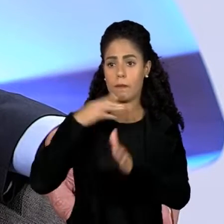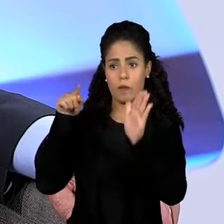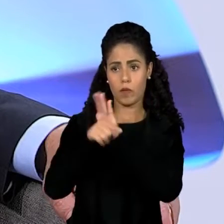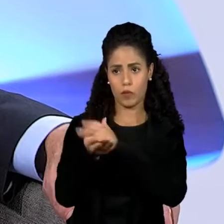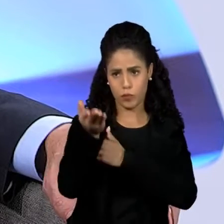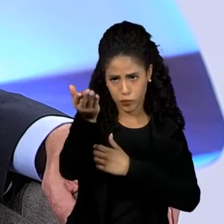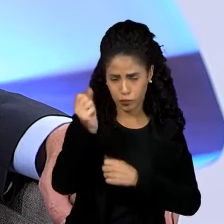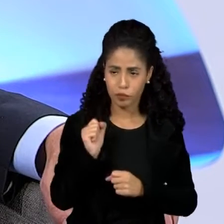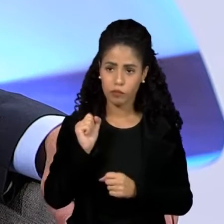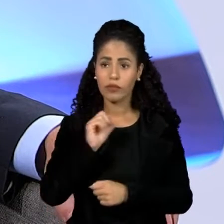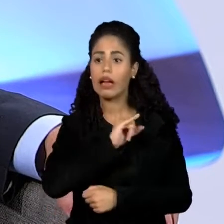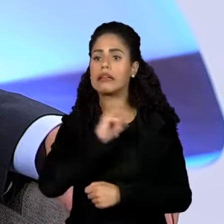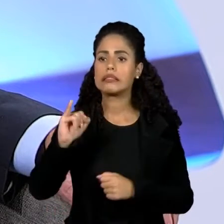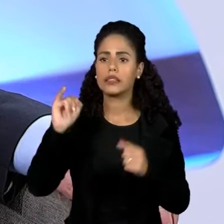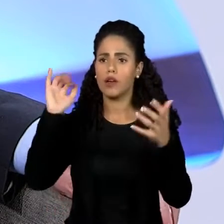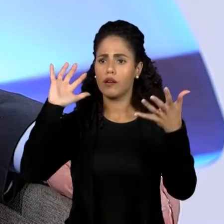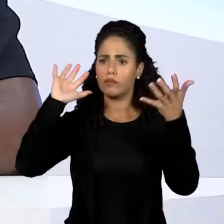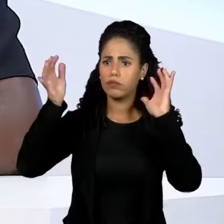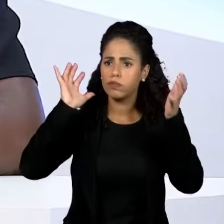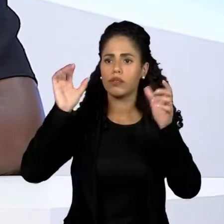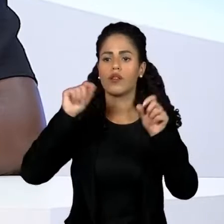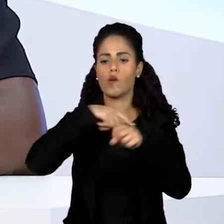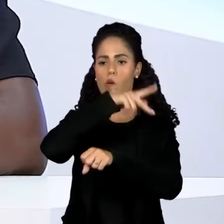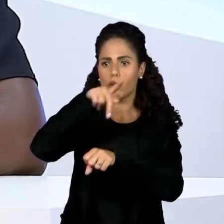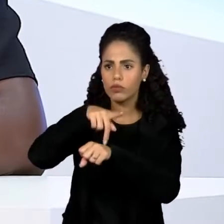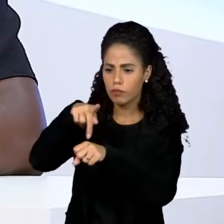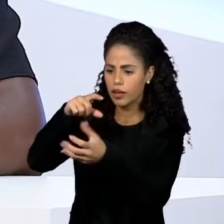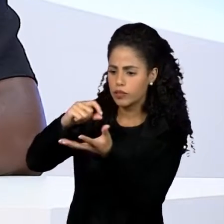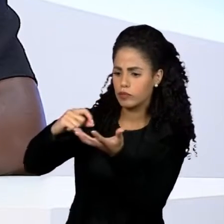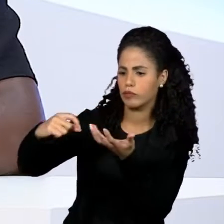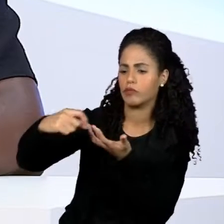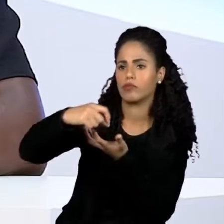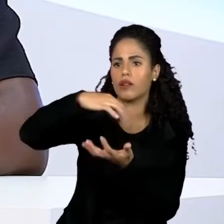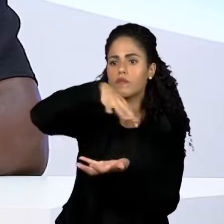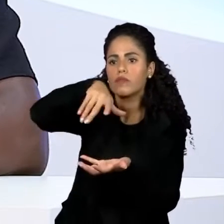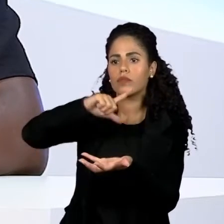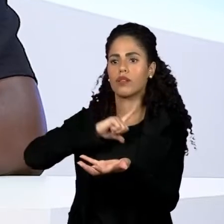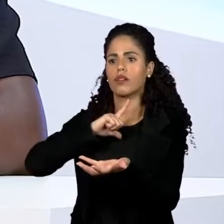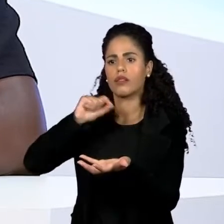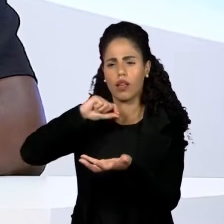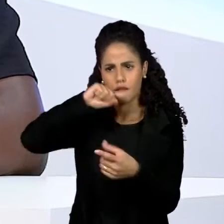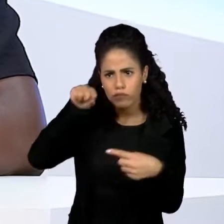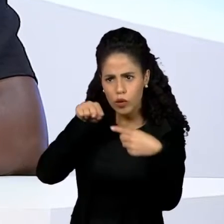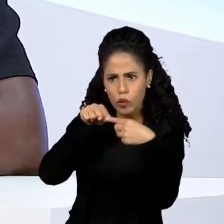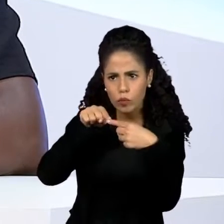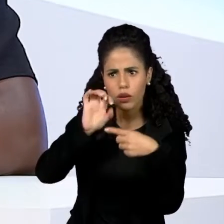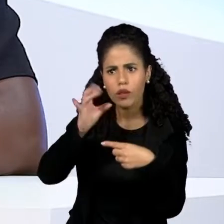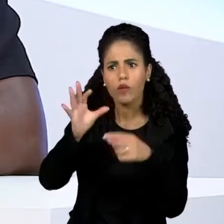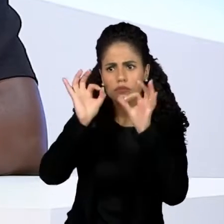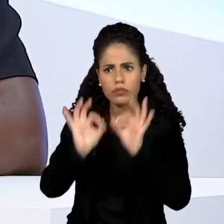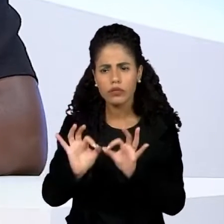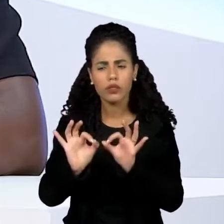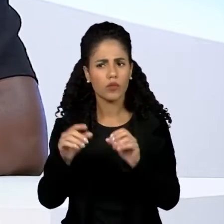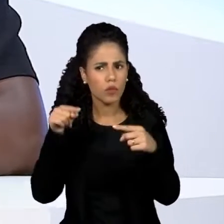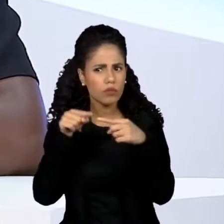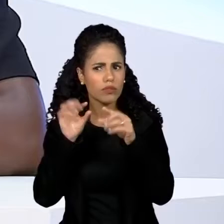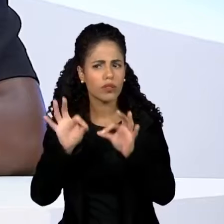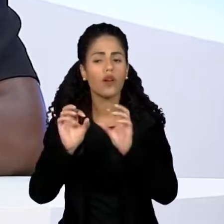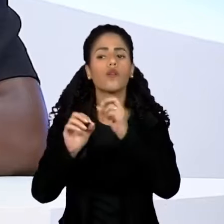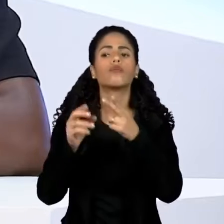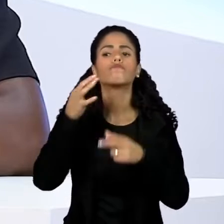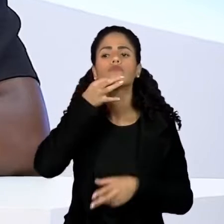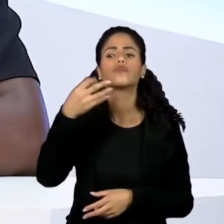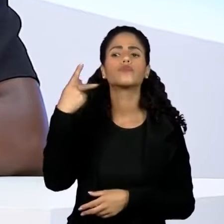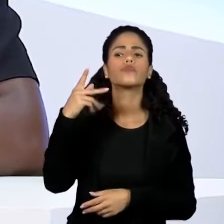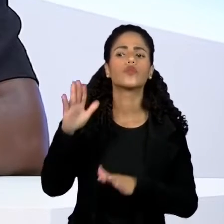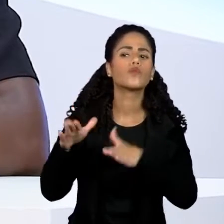se a velocidade com que os países estão respondendo a isso é adequada e se a direção também está adequada. E qual é a visão do senhor